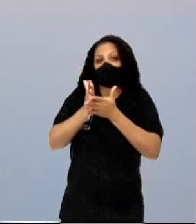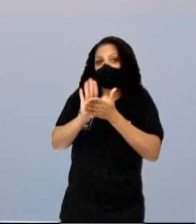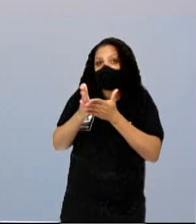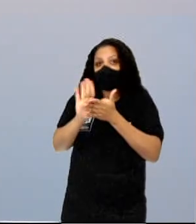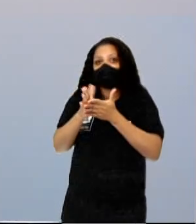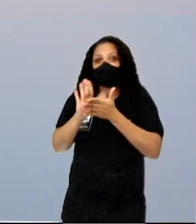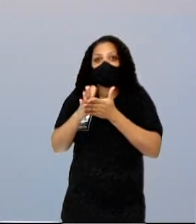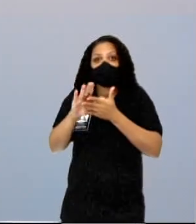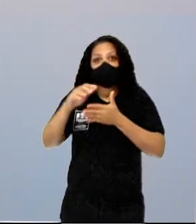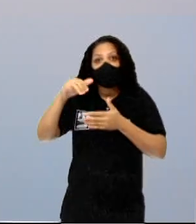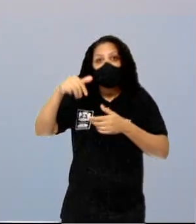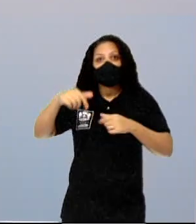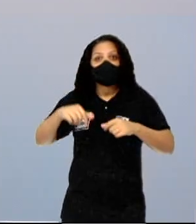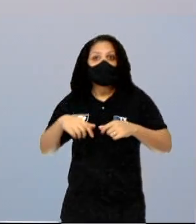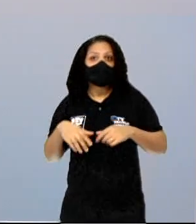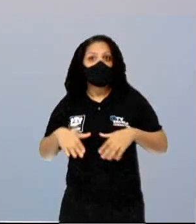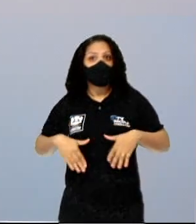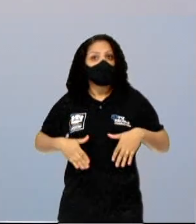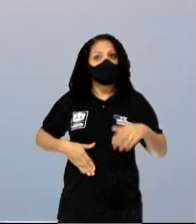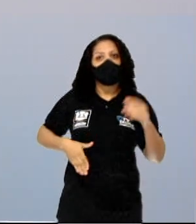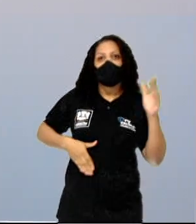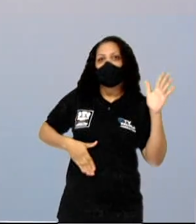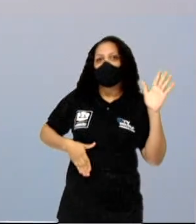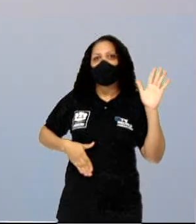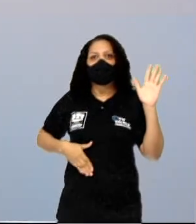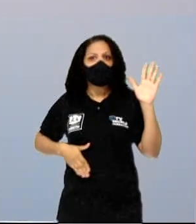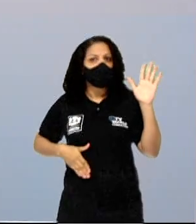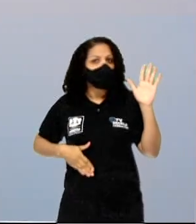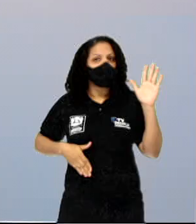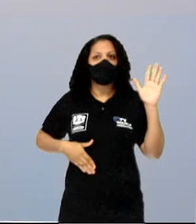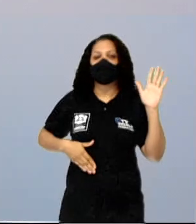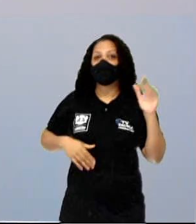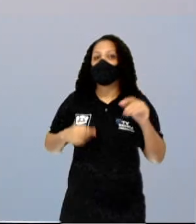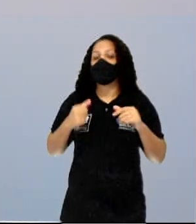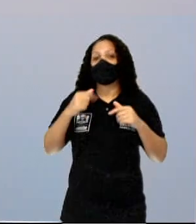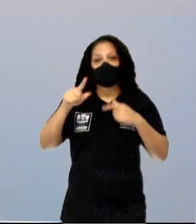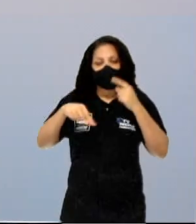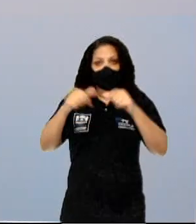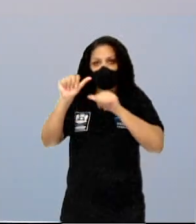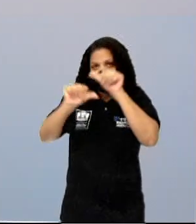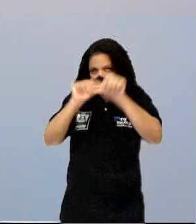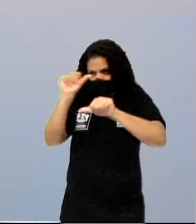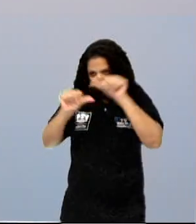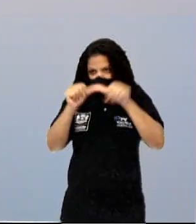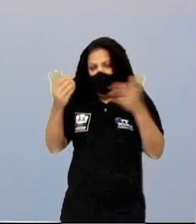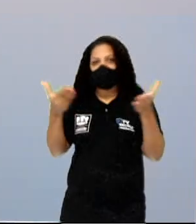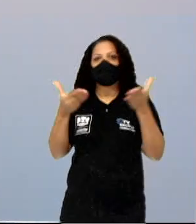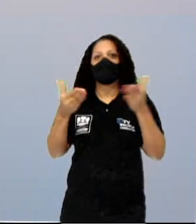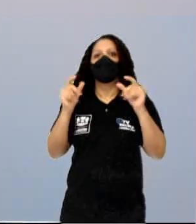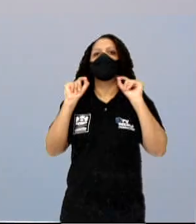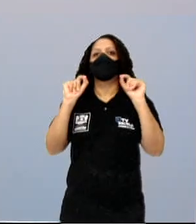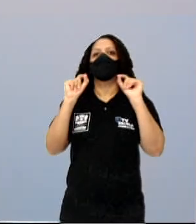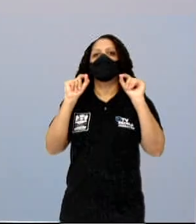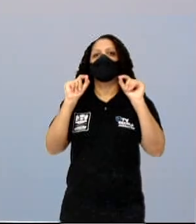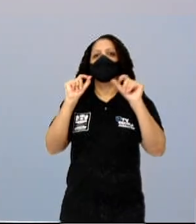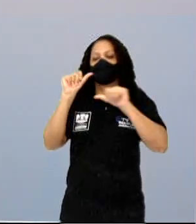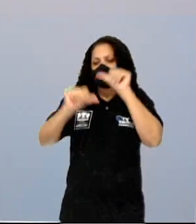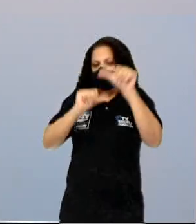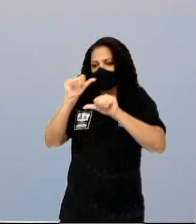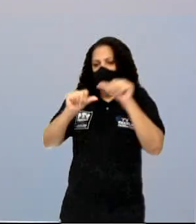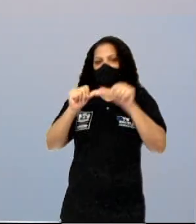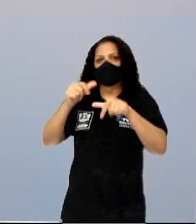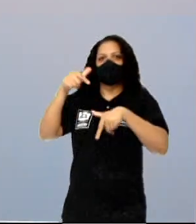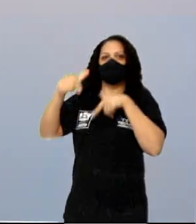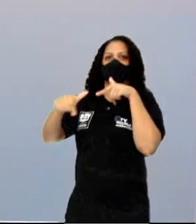vai passar a ser agora, ele vai deixar de ser um vagabundo para passar a ser um trabalhador ordeiro, um trabalhador que vai salvar